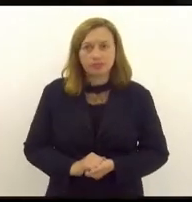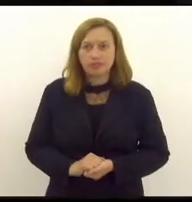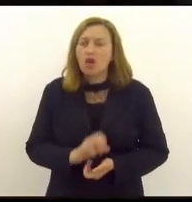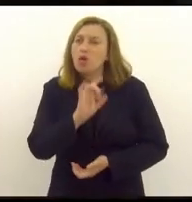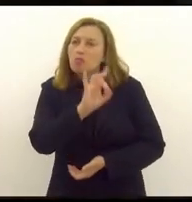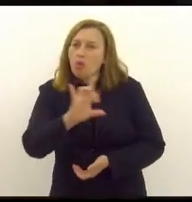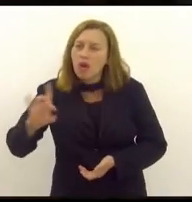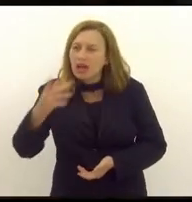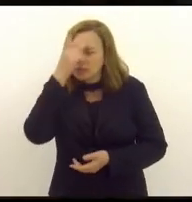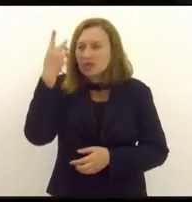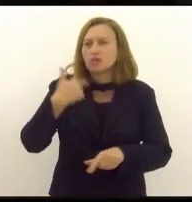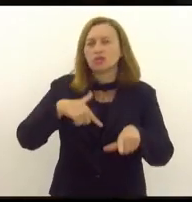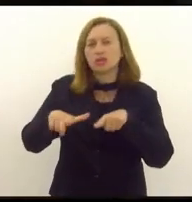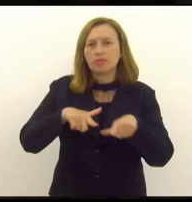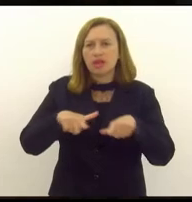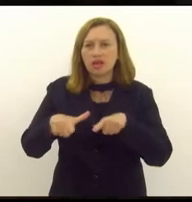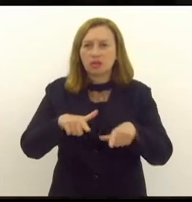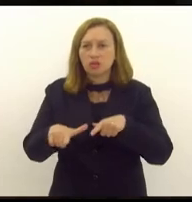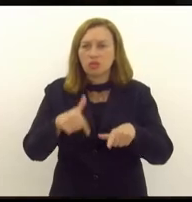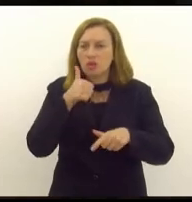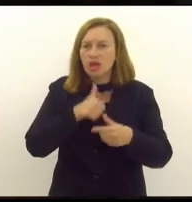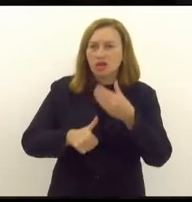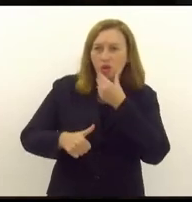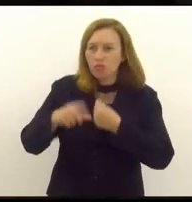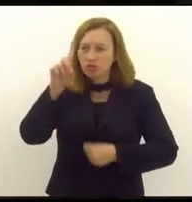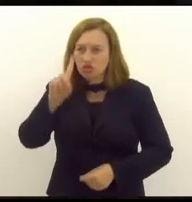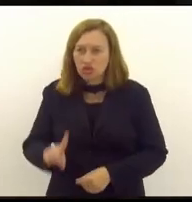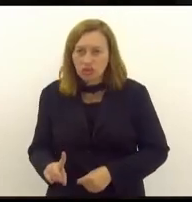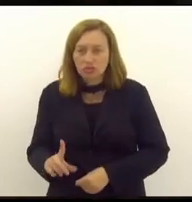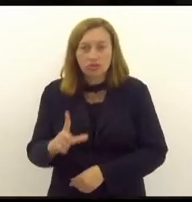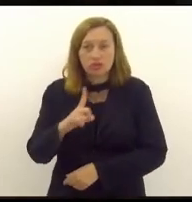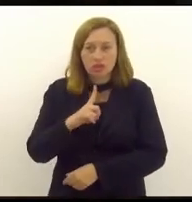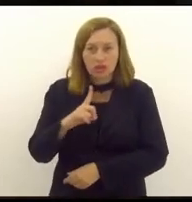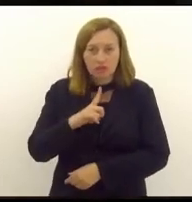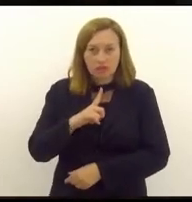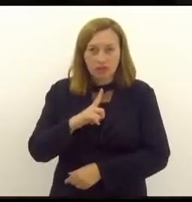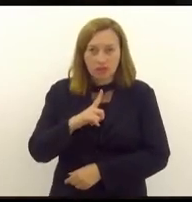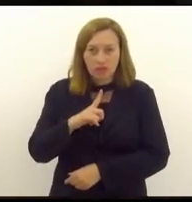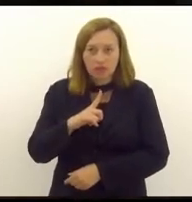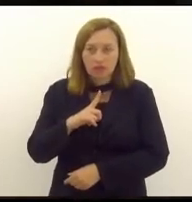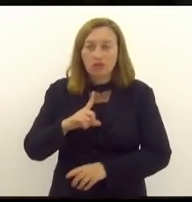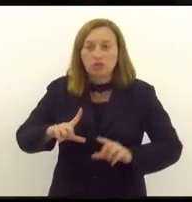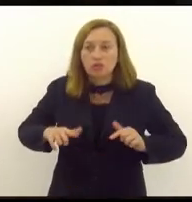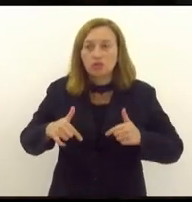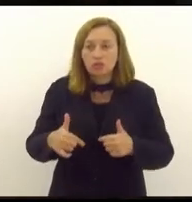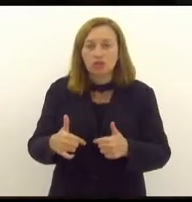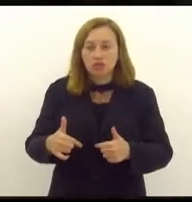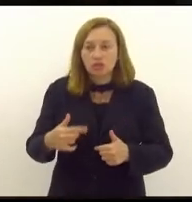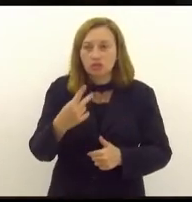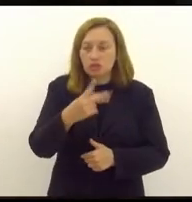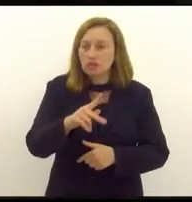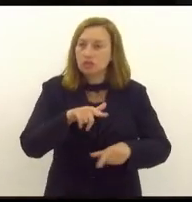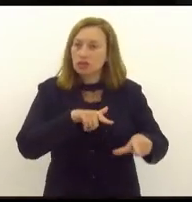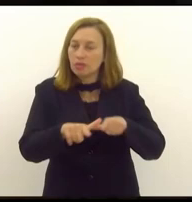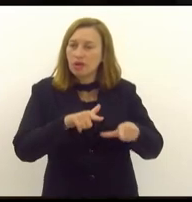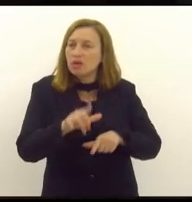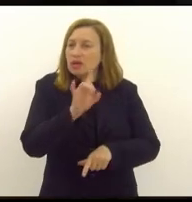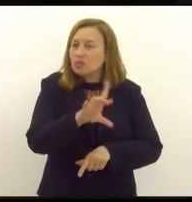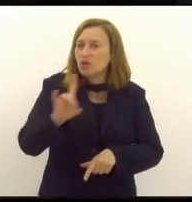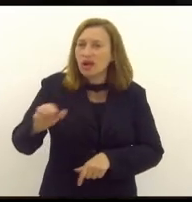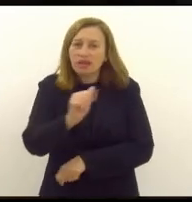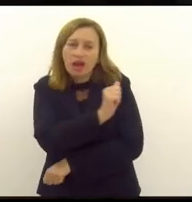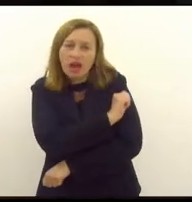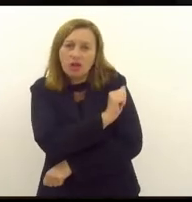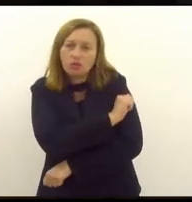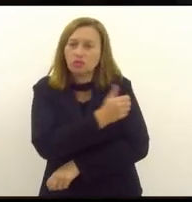cada trabalhador e trabalhadora que teve seus direitos garantidos em razão dessa atuação e por cada aluno, leitor